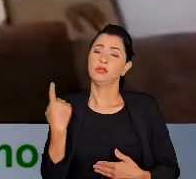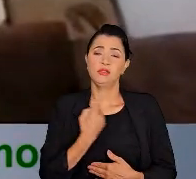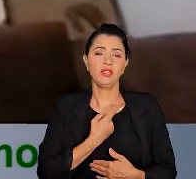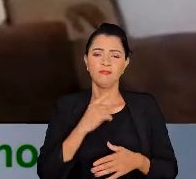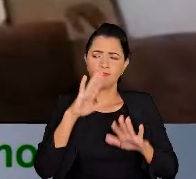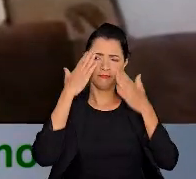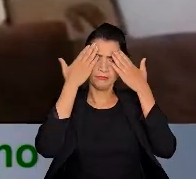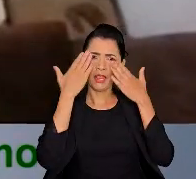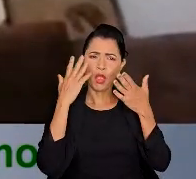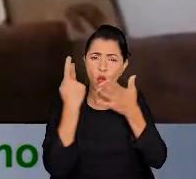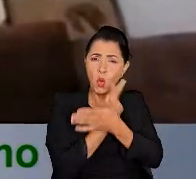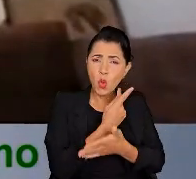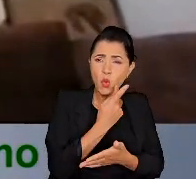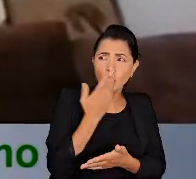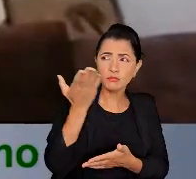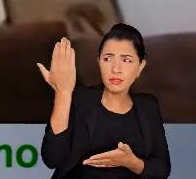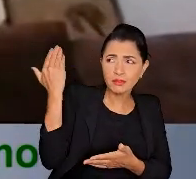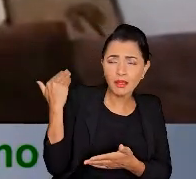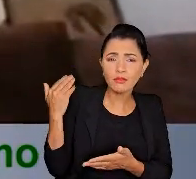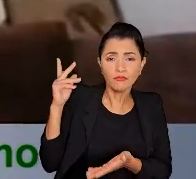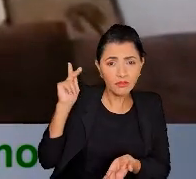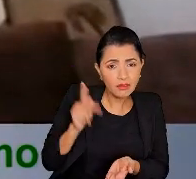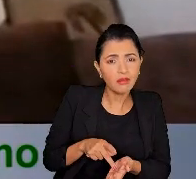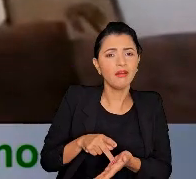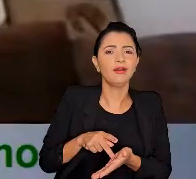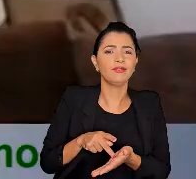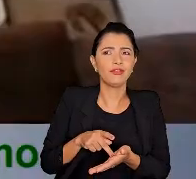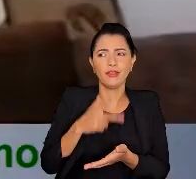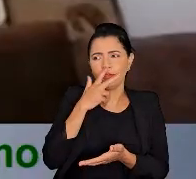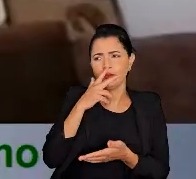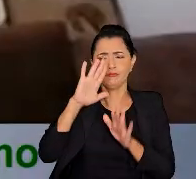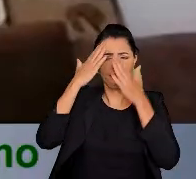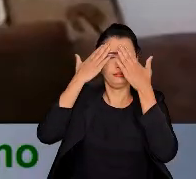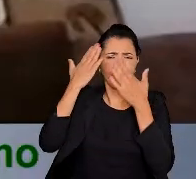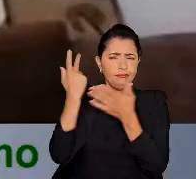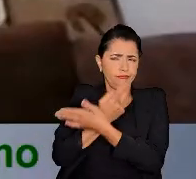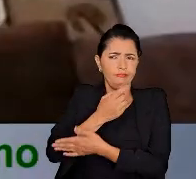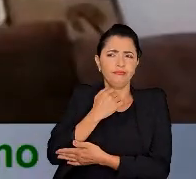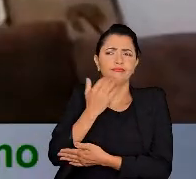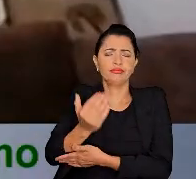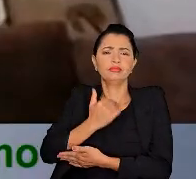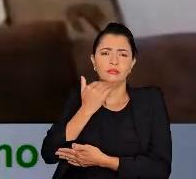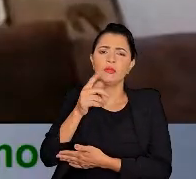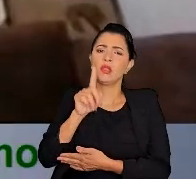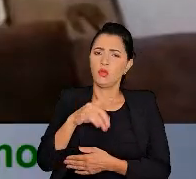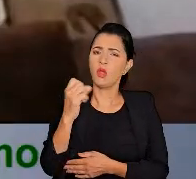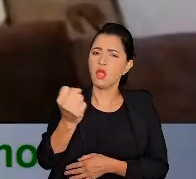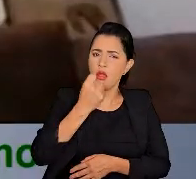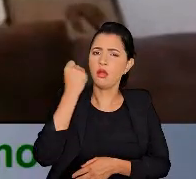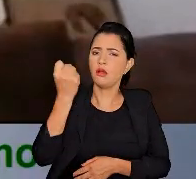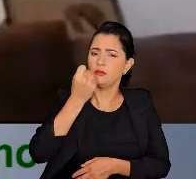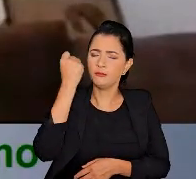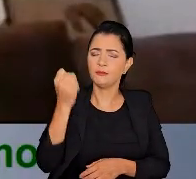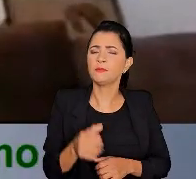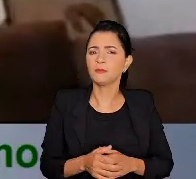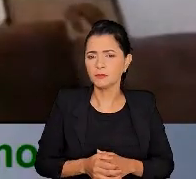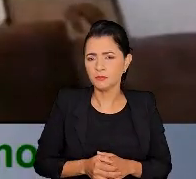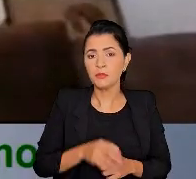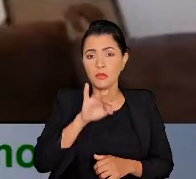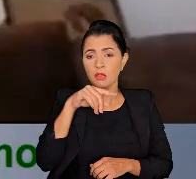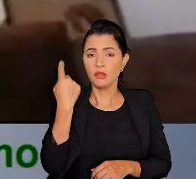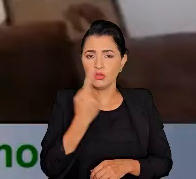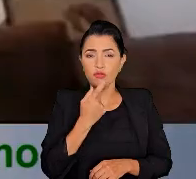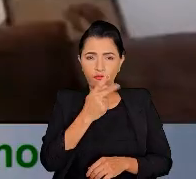fatos que aconteceram, de fato, existiram. Então, é algo muito, muito grave. Então, quando nós estamos falando